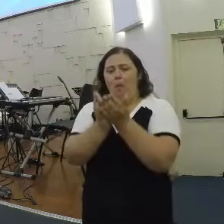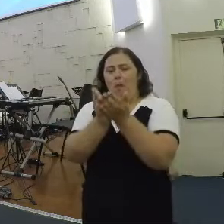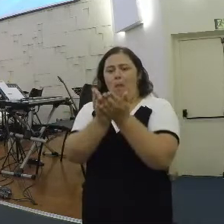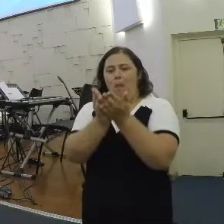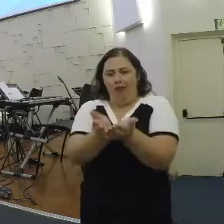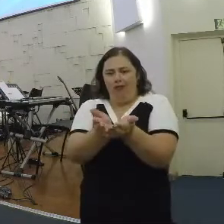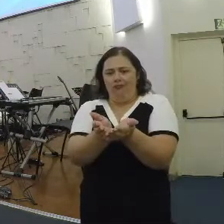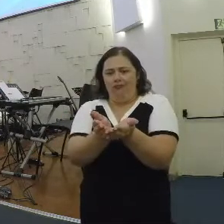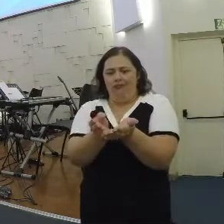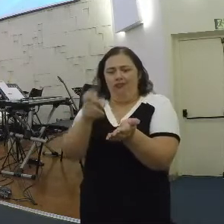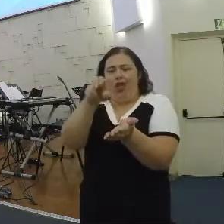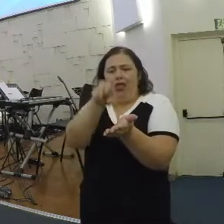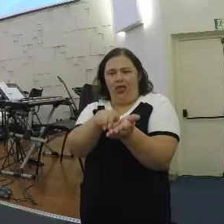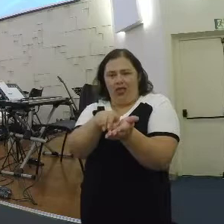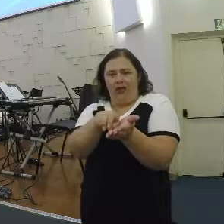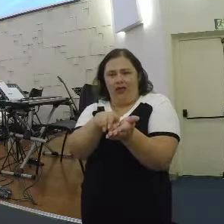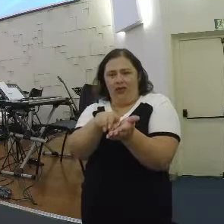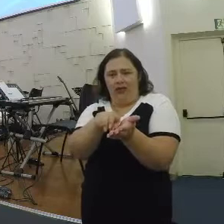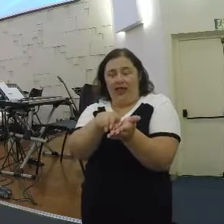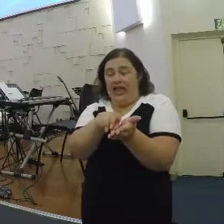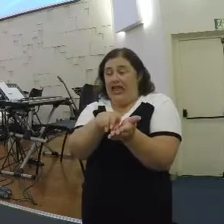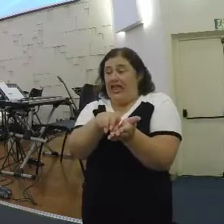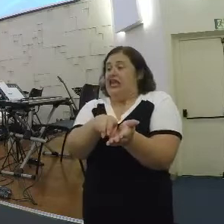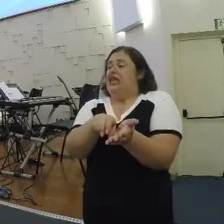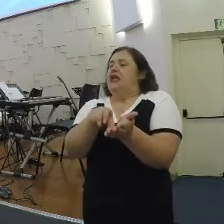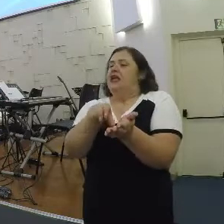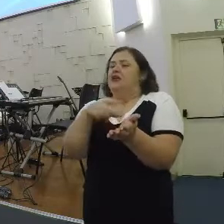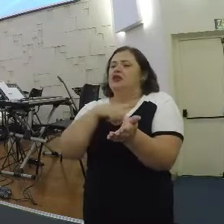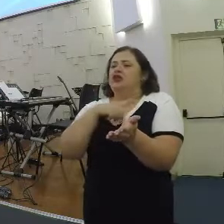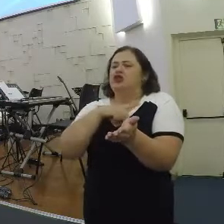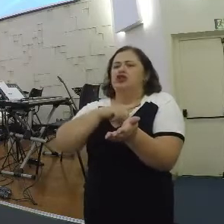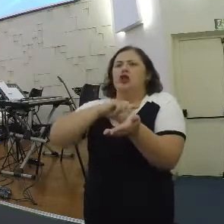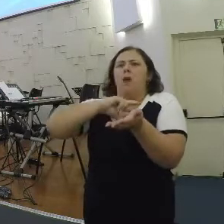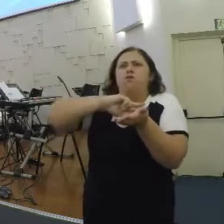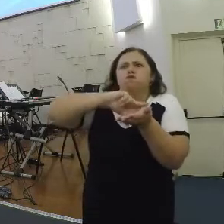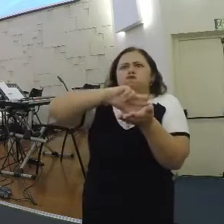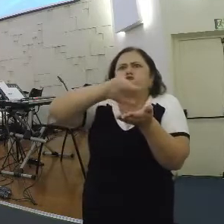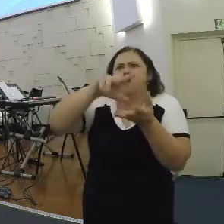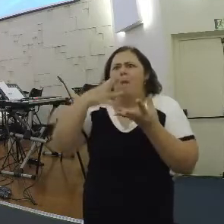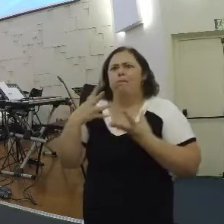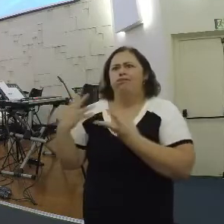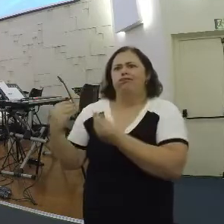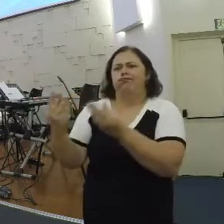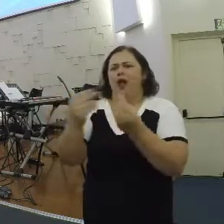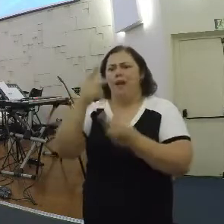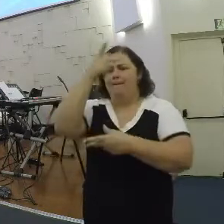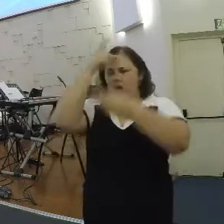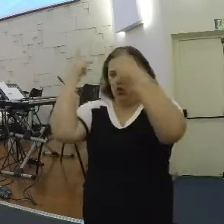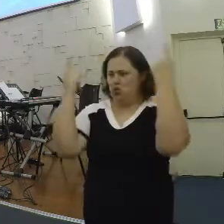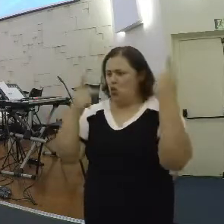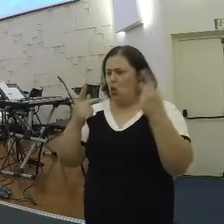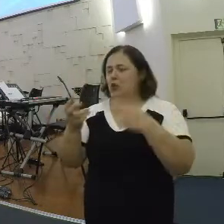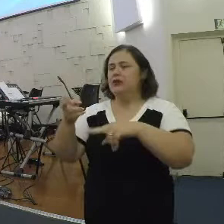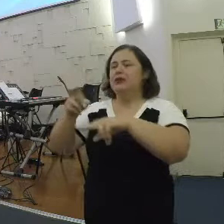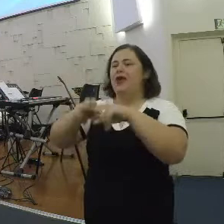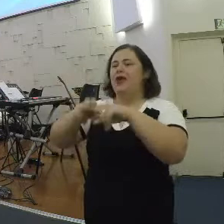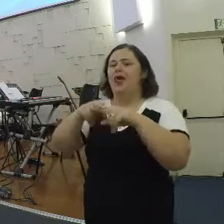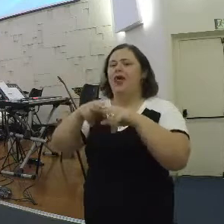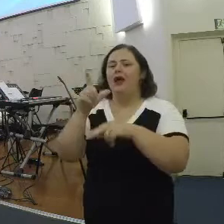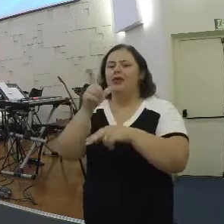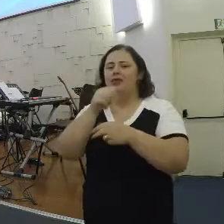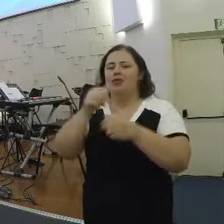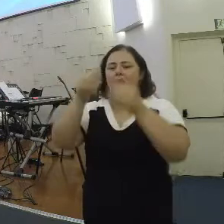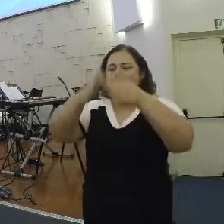Jesus. Jesus fala de um cenário que aquelas pessoas conheciam muito bem,